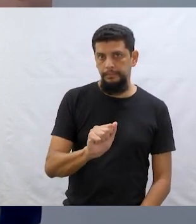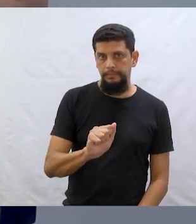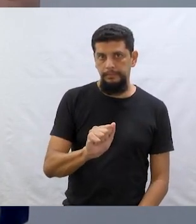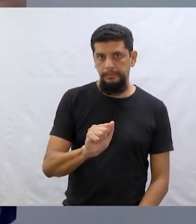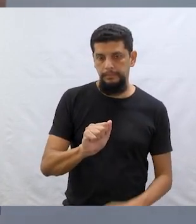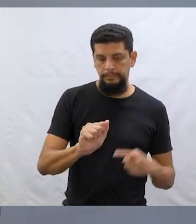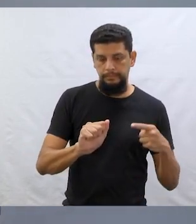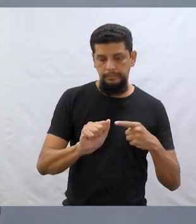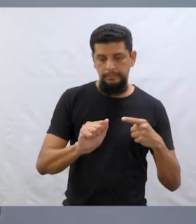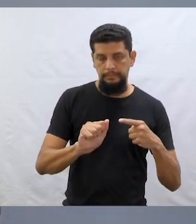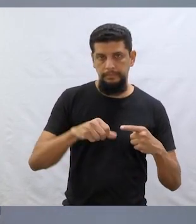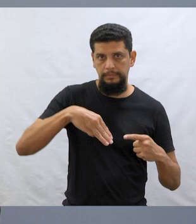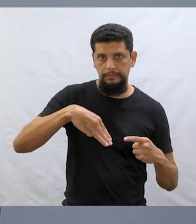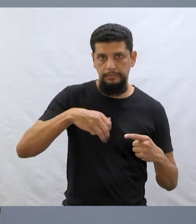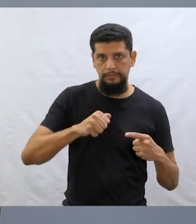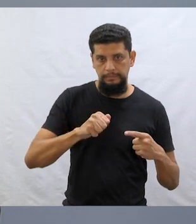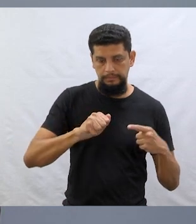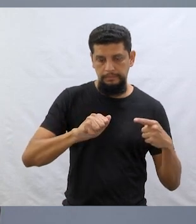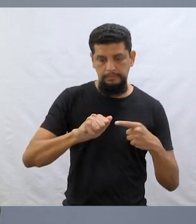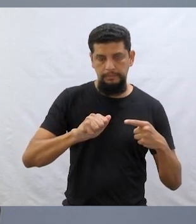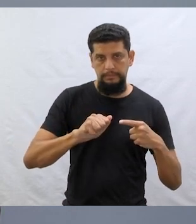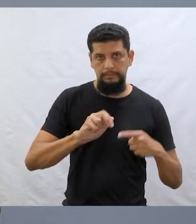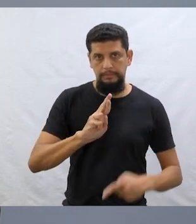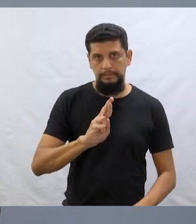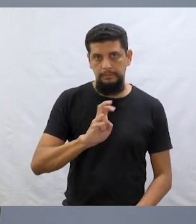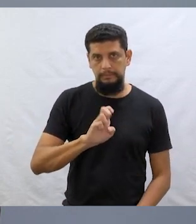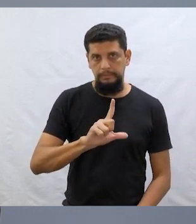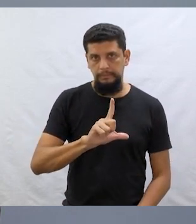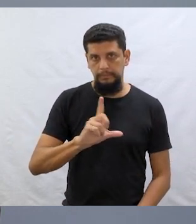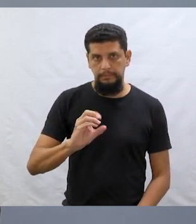A-ma-re-lo. Começa com a letra A.